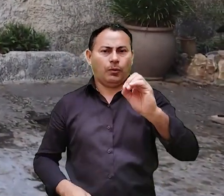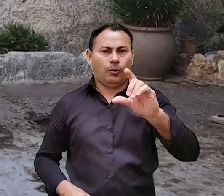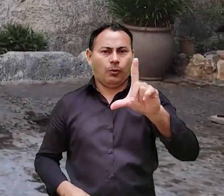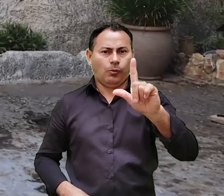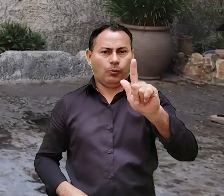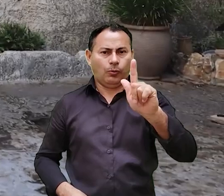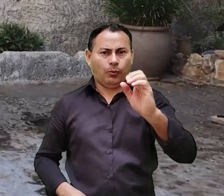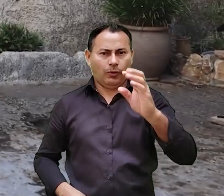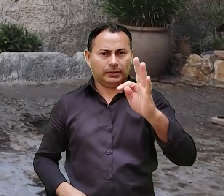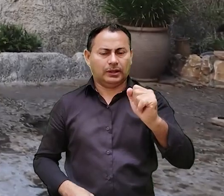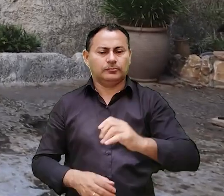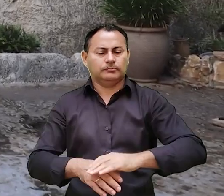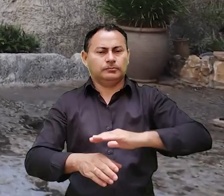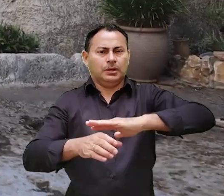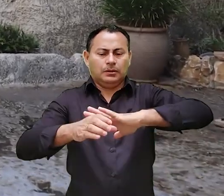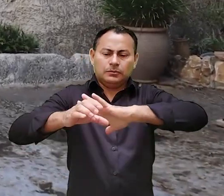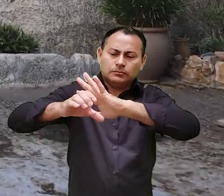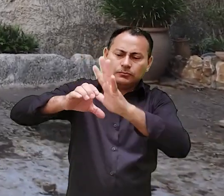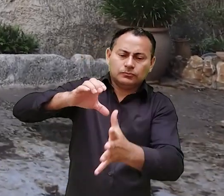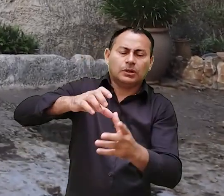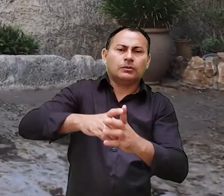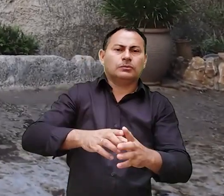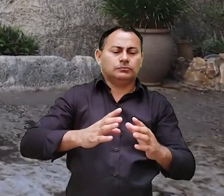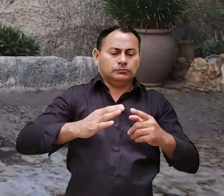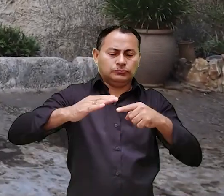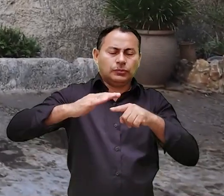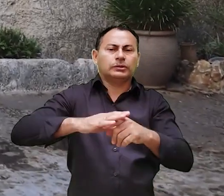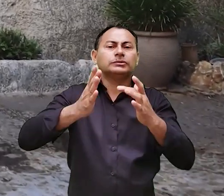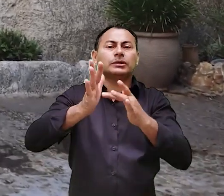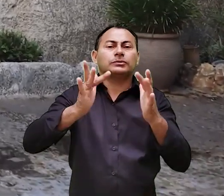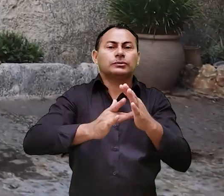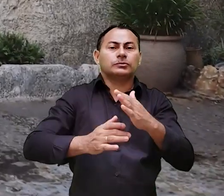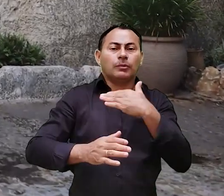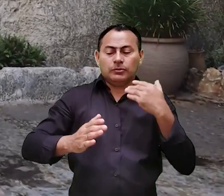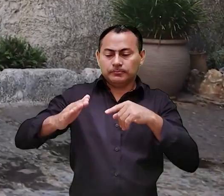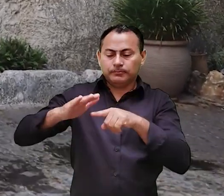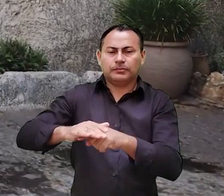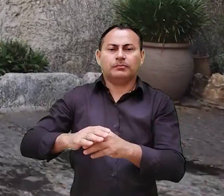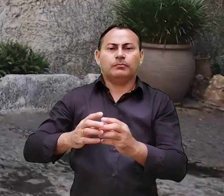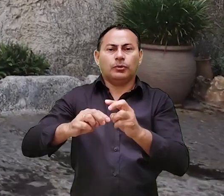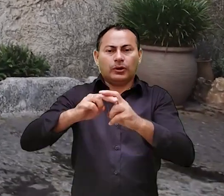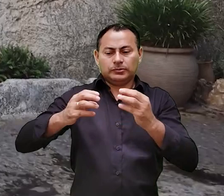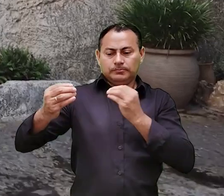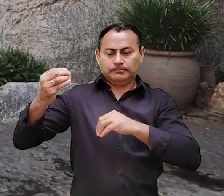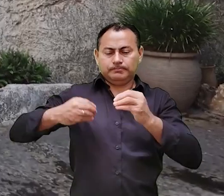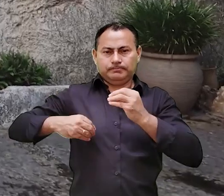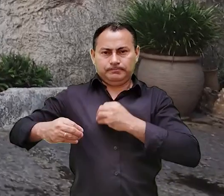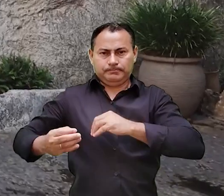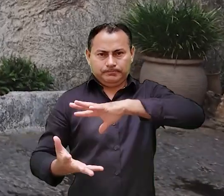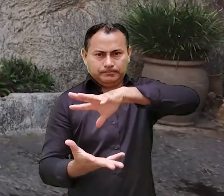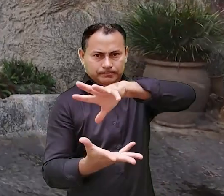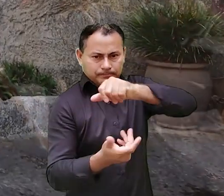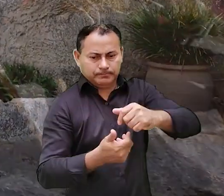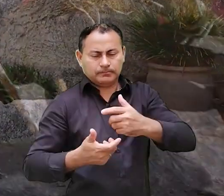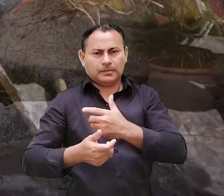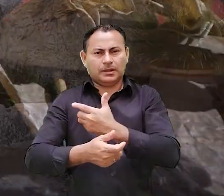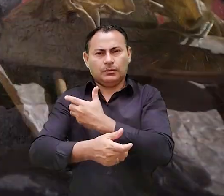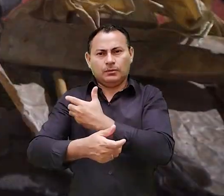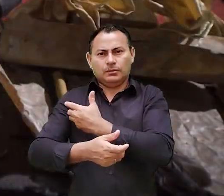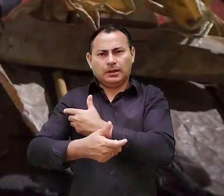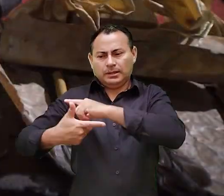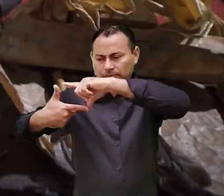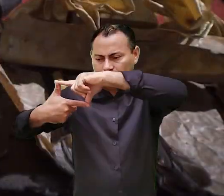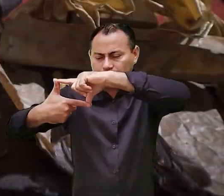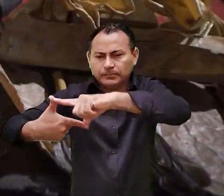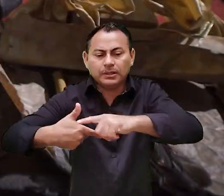Gólgota. A Gruta de Jeremias é bem no Calvário, onde Jesus Cristo morreu pelos pecados do mundo. A tradição diz